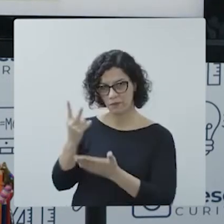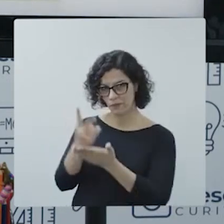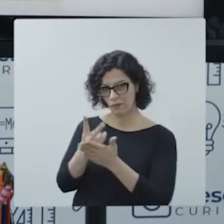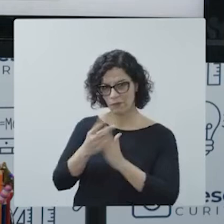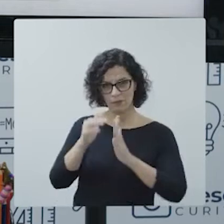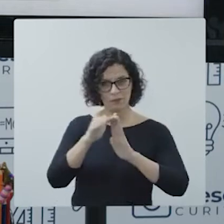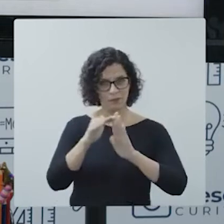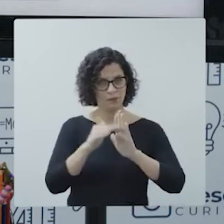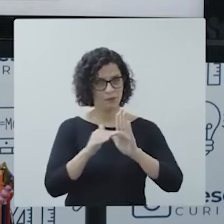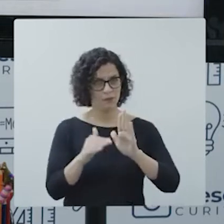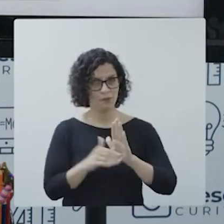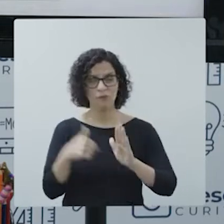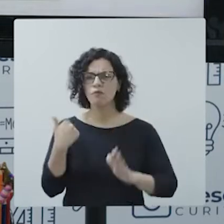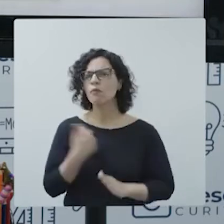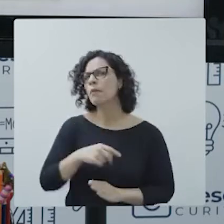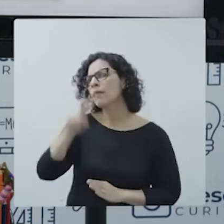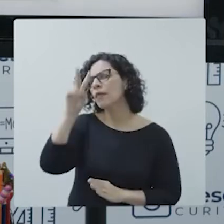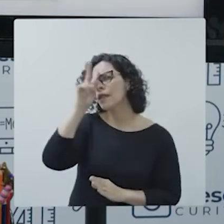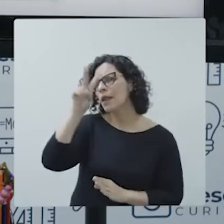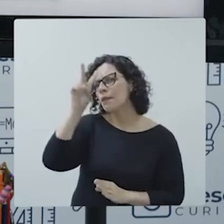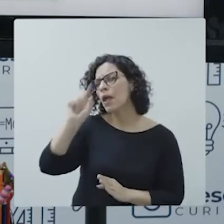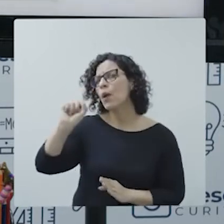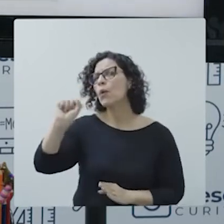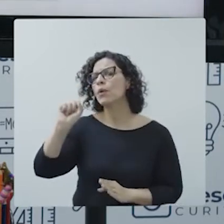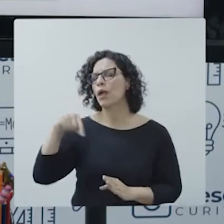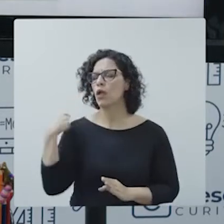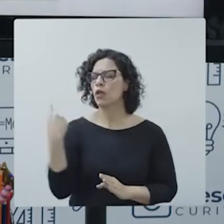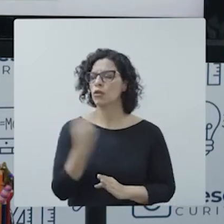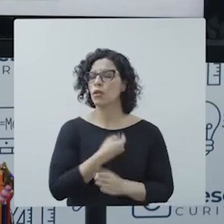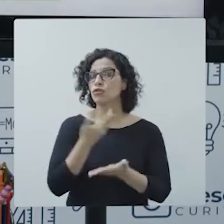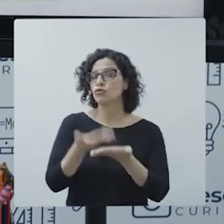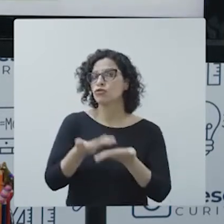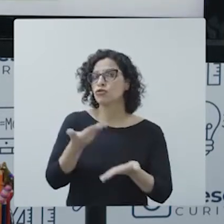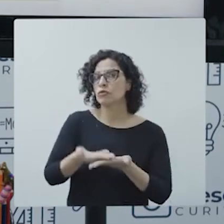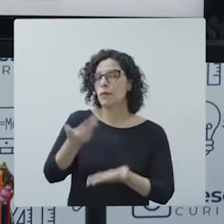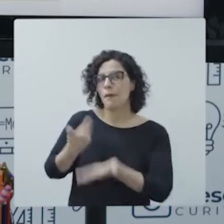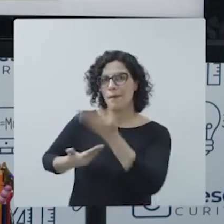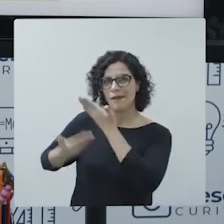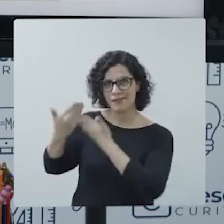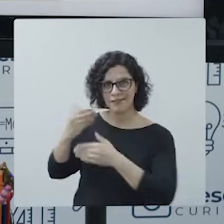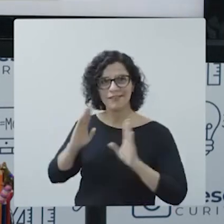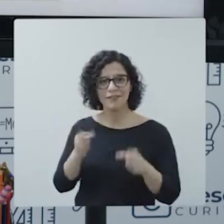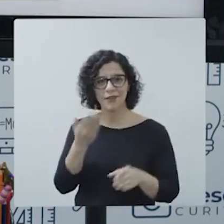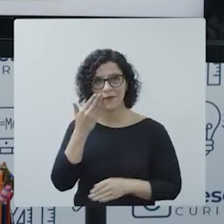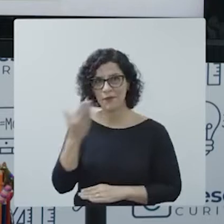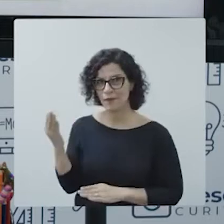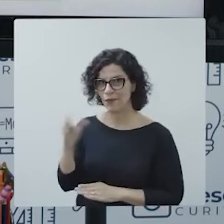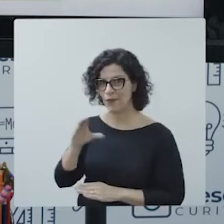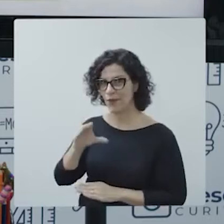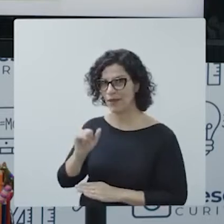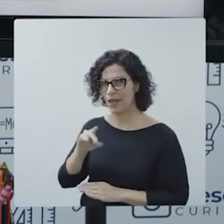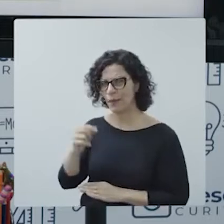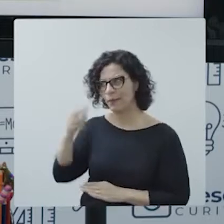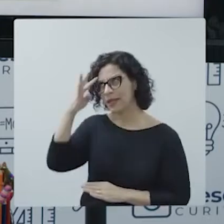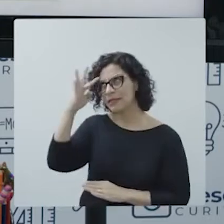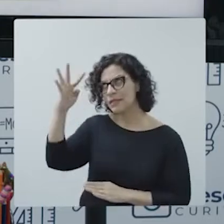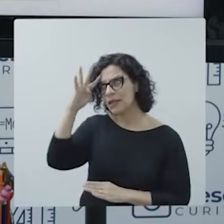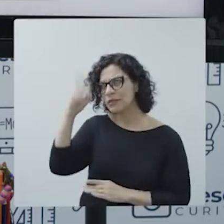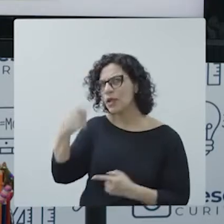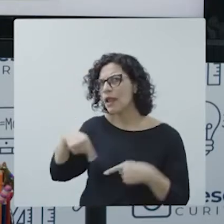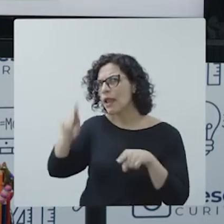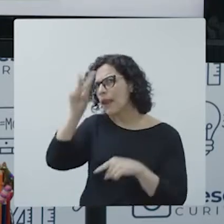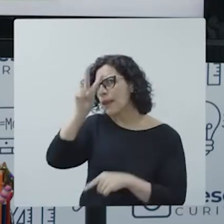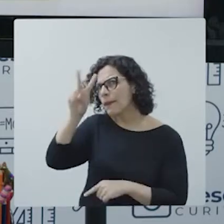seguindo a nossa rotina, é hora de recordarmos a aula anterior. E olhe lá, o Caio já está